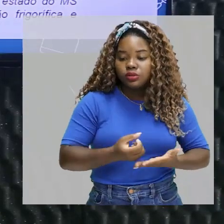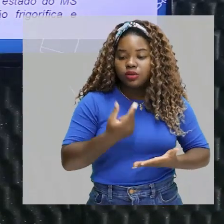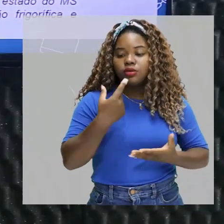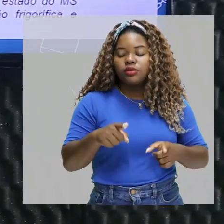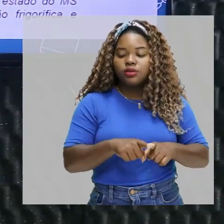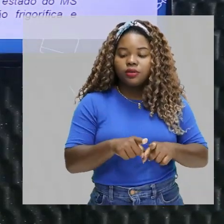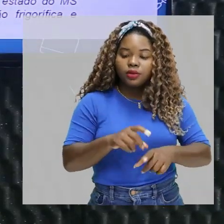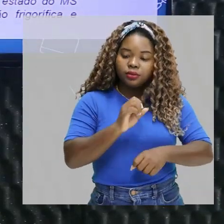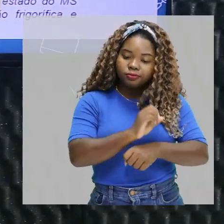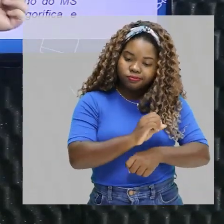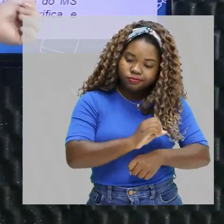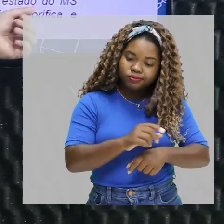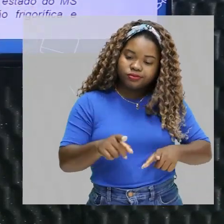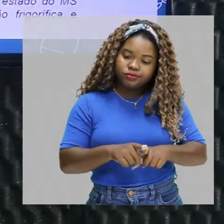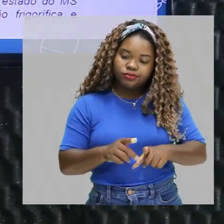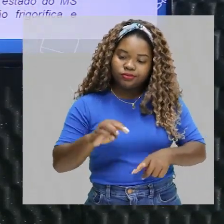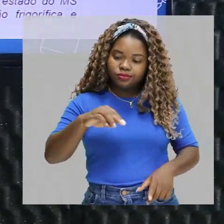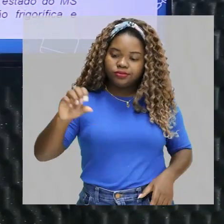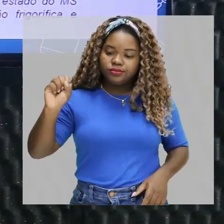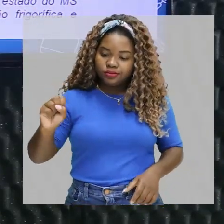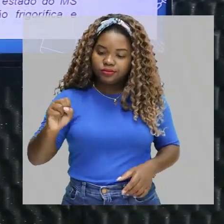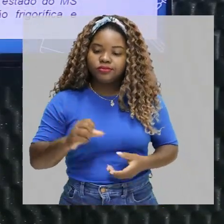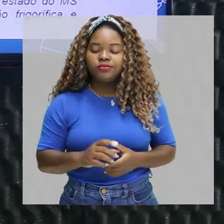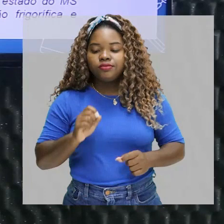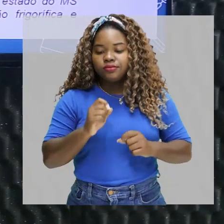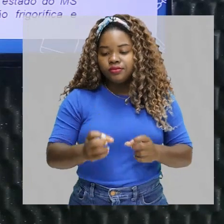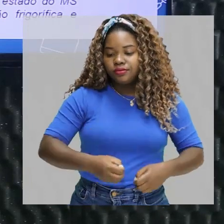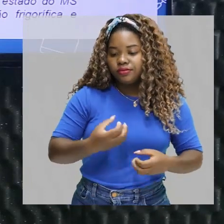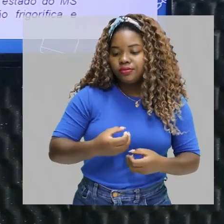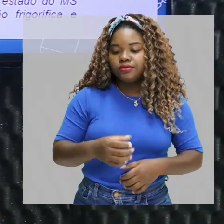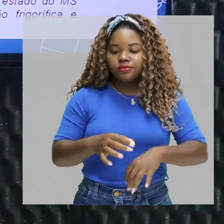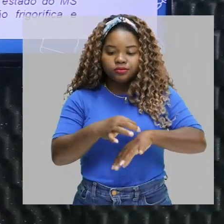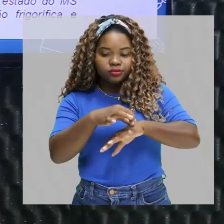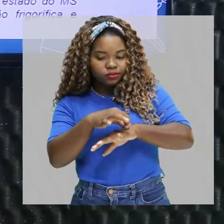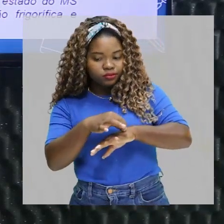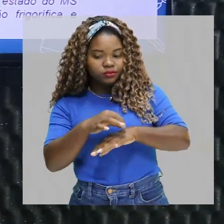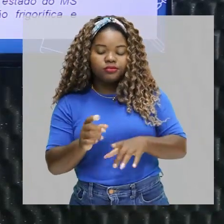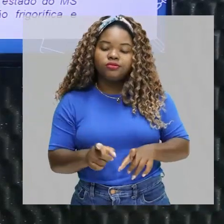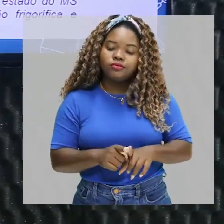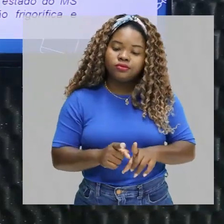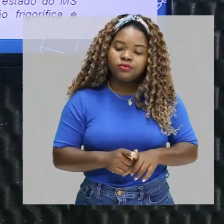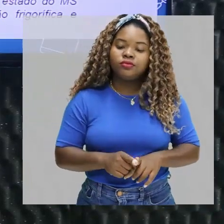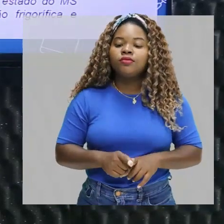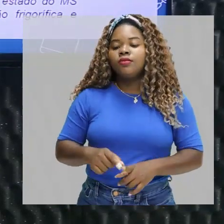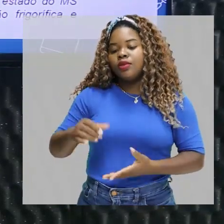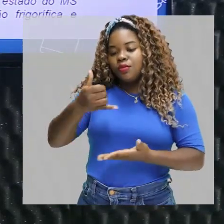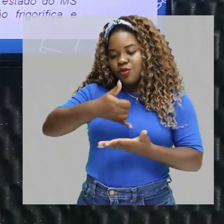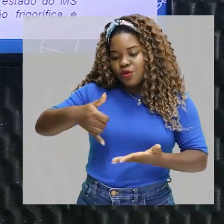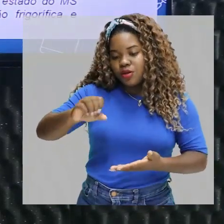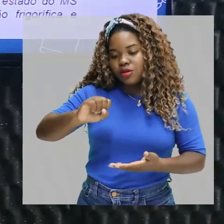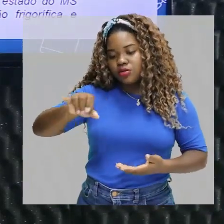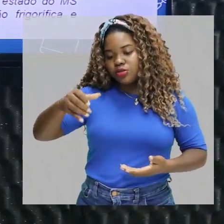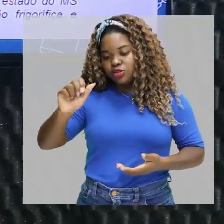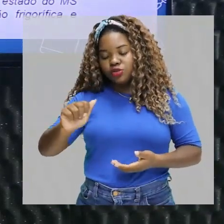e destaques também galera para o estado do Mato Grosso do Sul para a produção frigorífica e a produção do óleo de soja